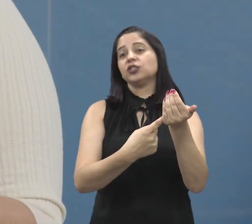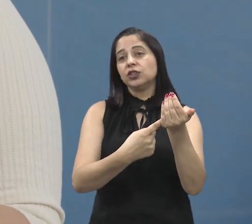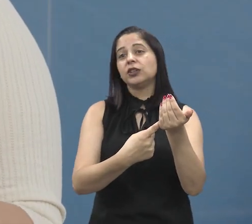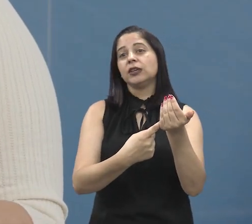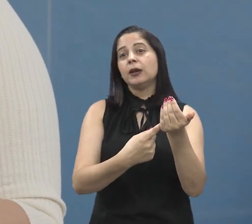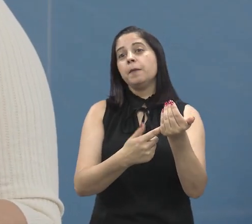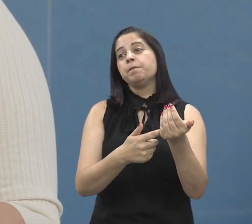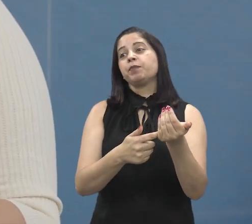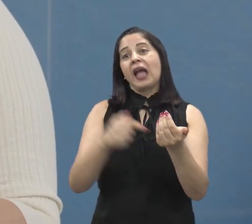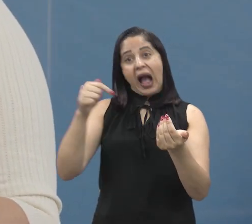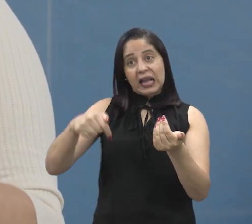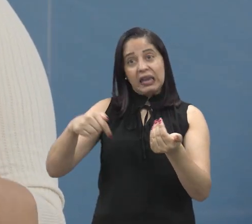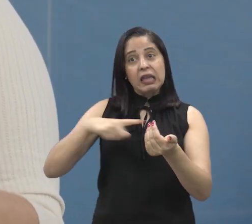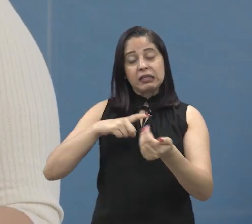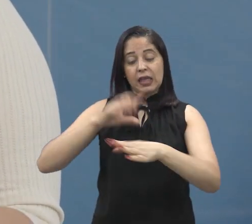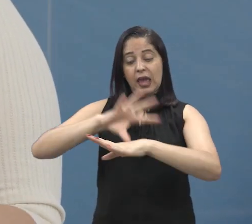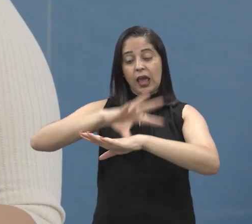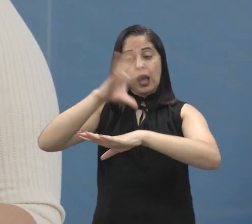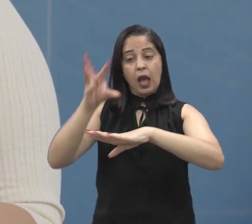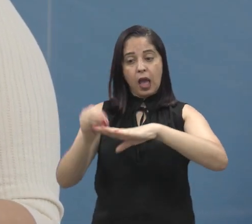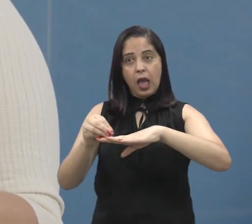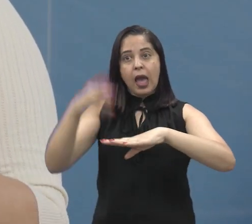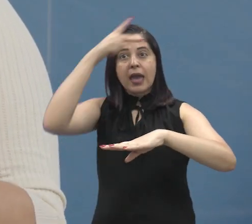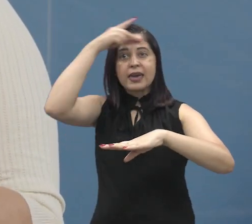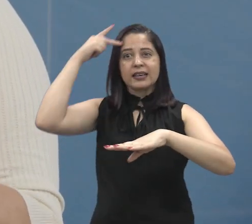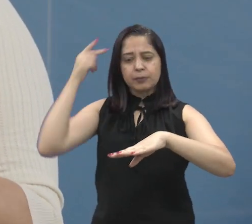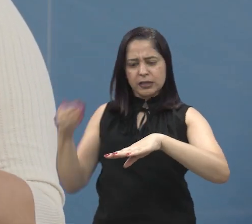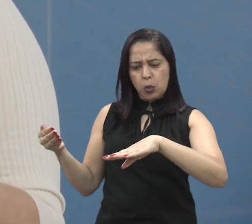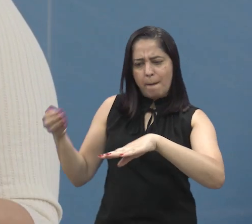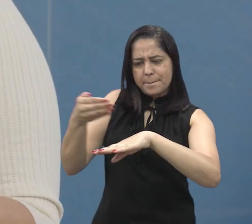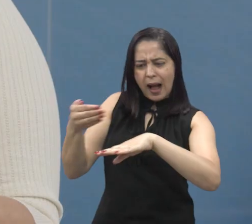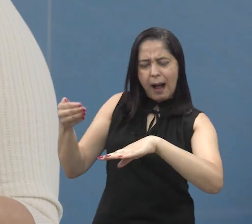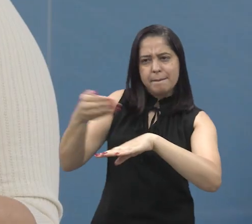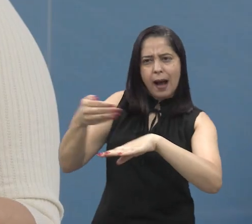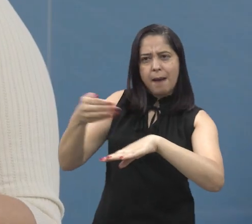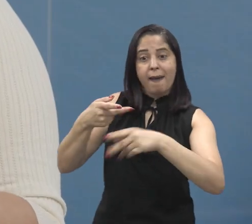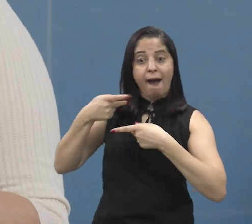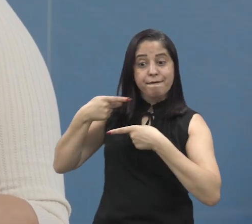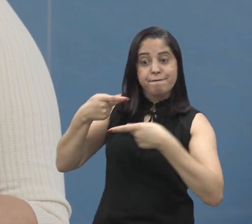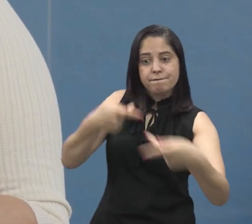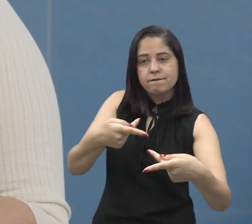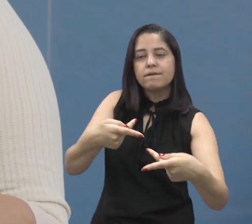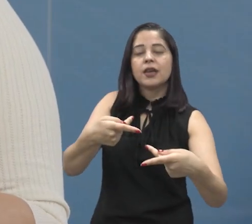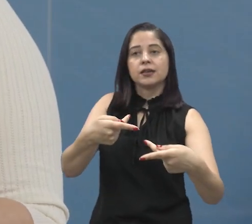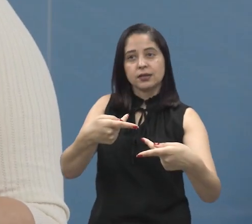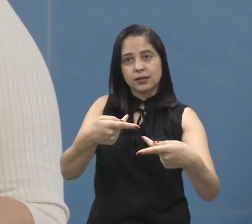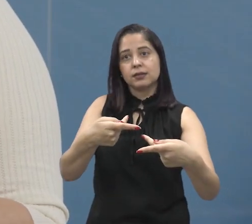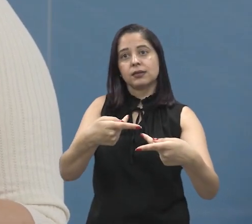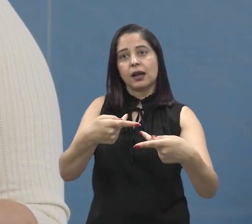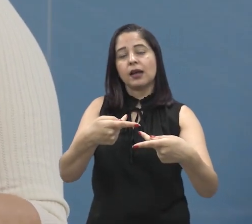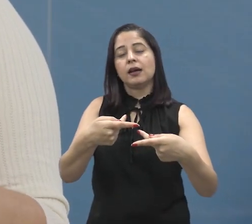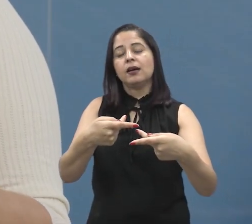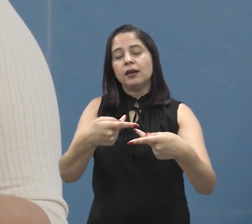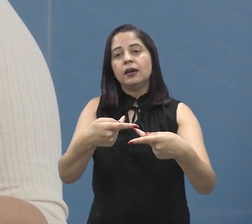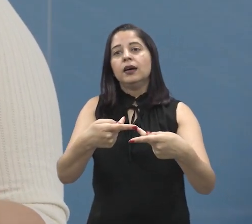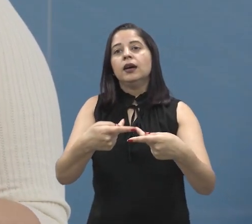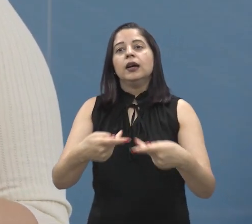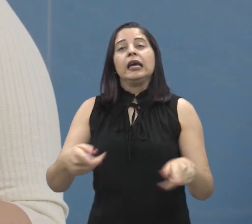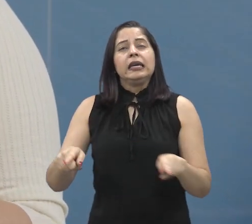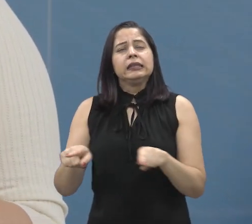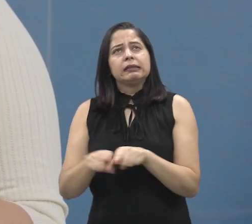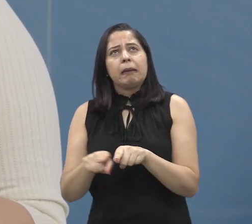forte realmente é o turismo de negócios, o turismo tecnológico. A gente tem aqui um grande parque de